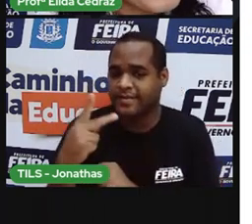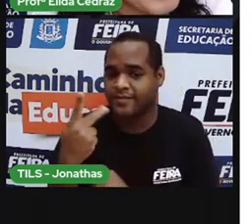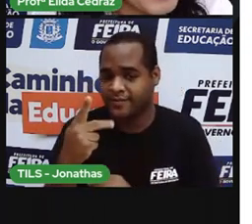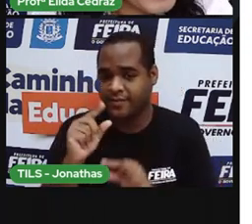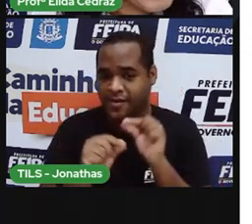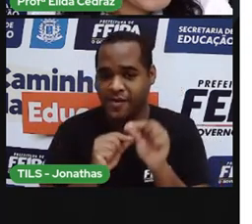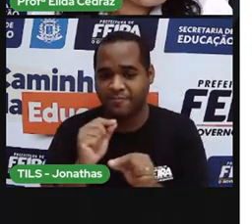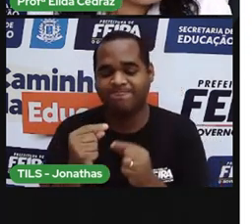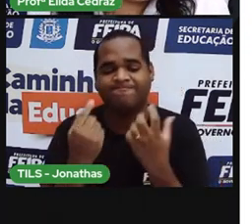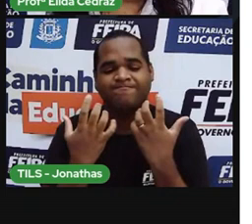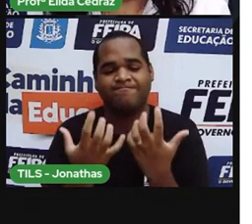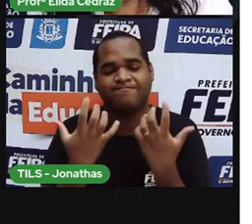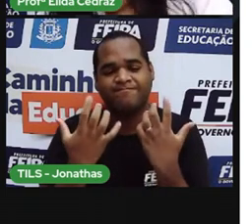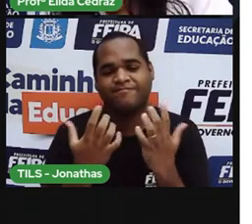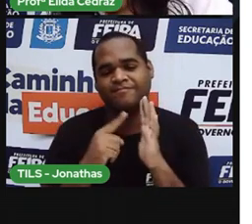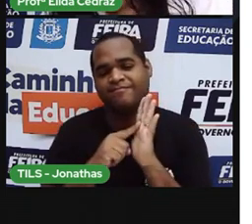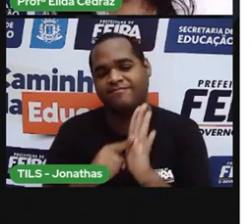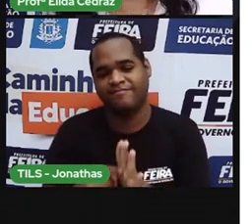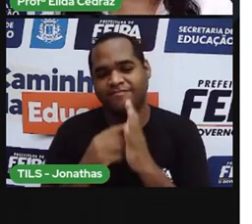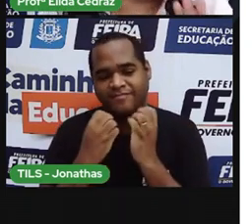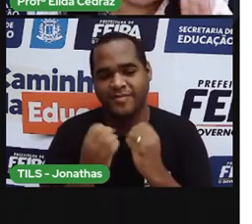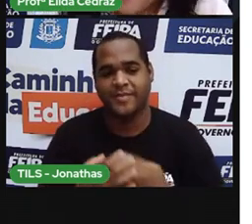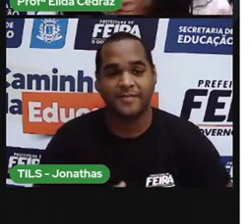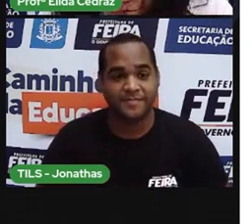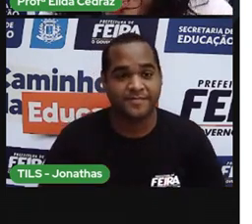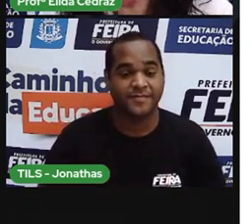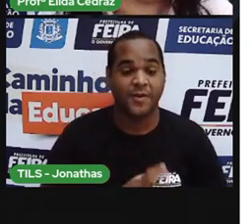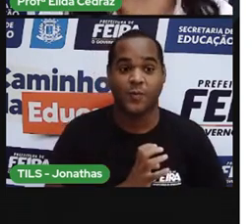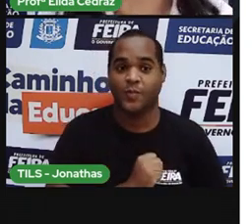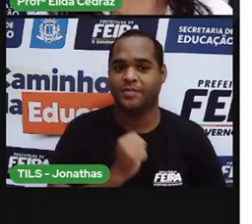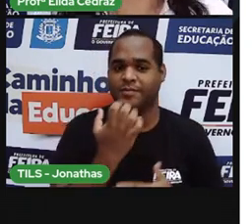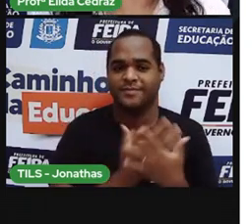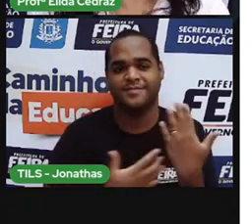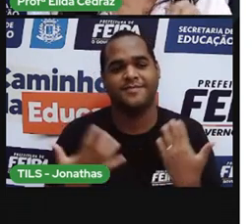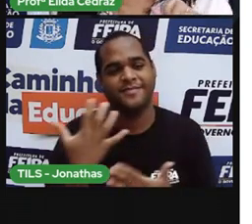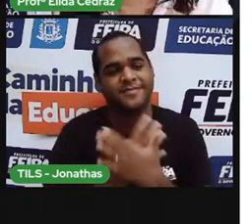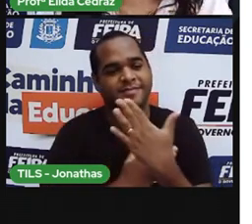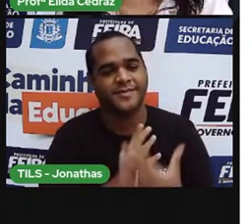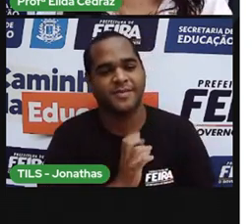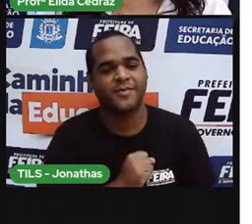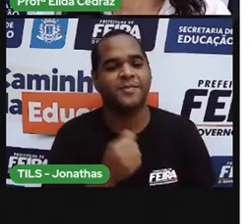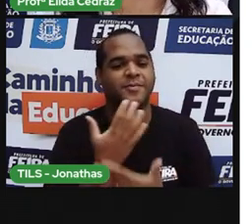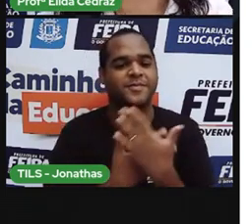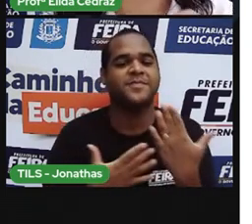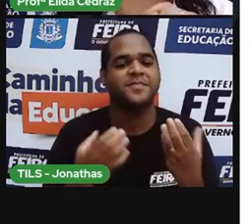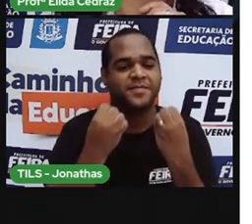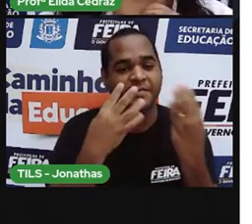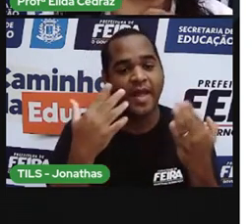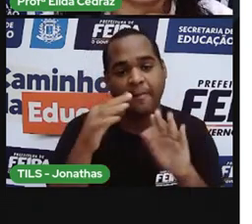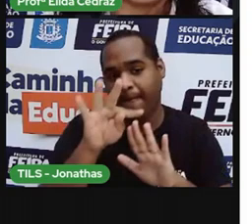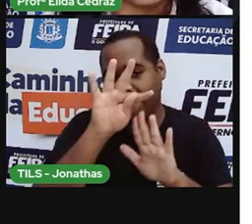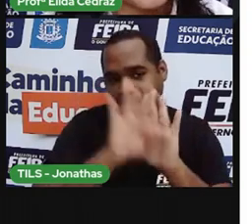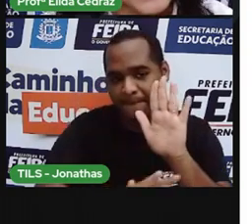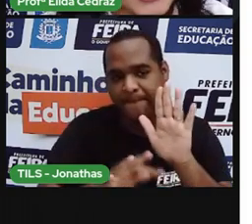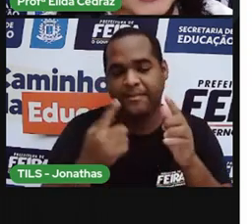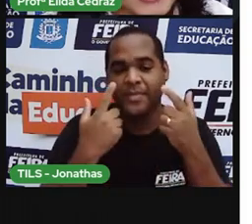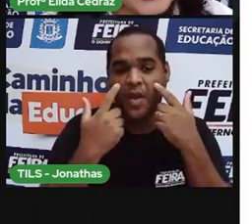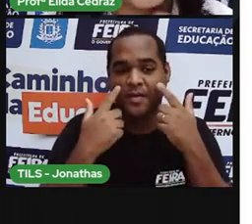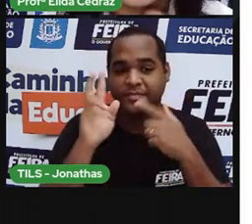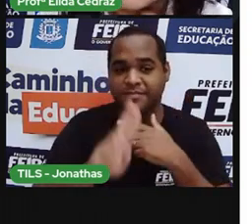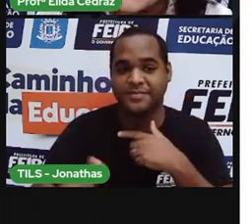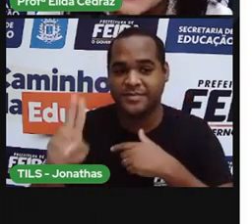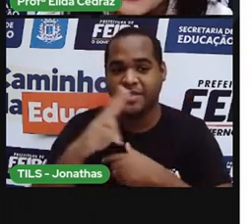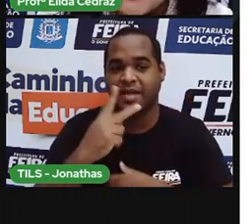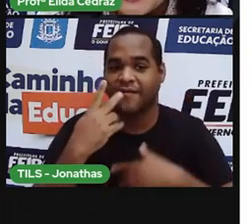É porque te quero bem. A Pro ama essa música. E esse texto nós vamos